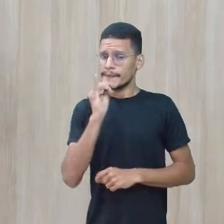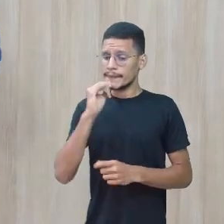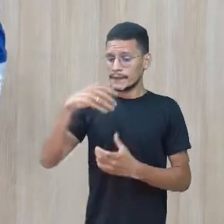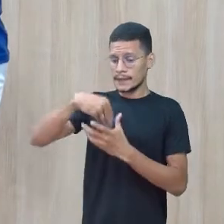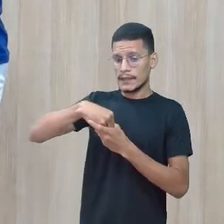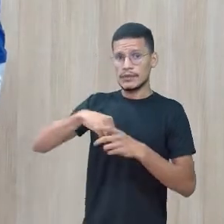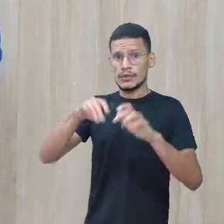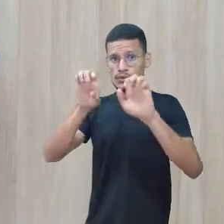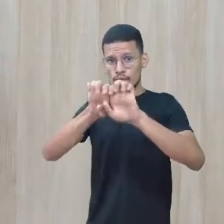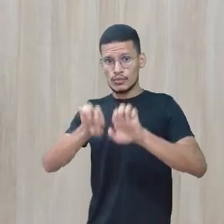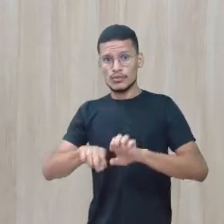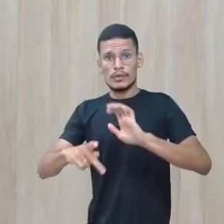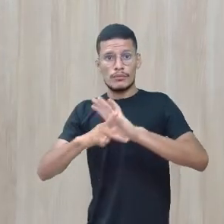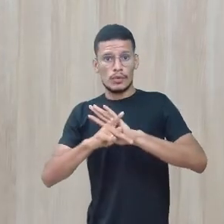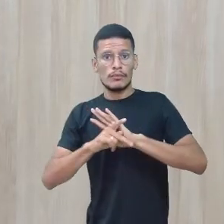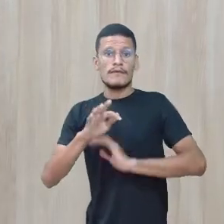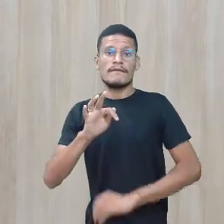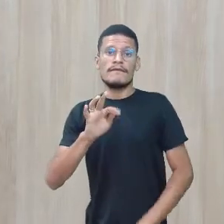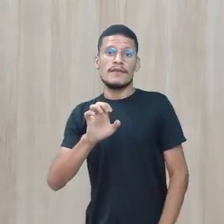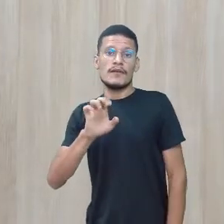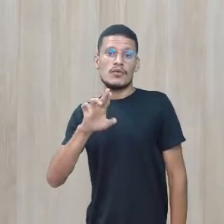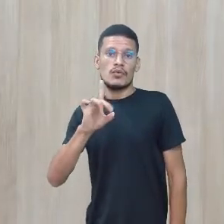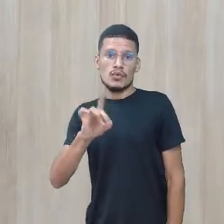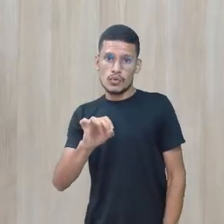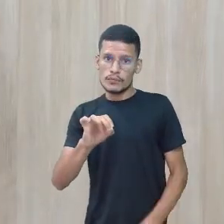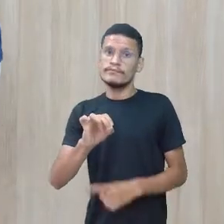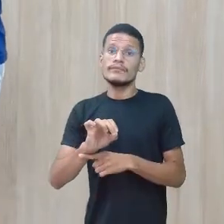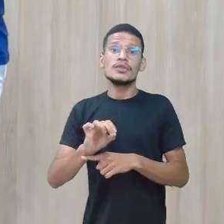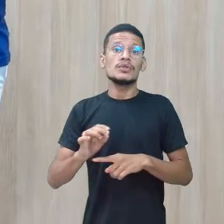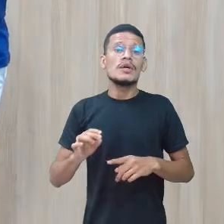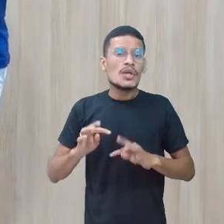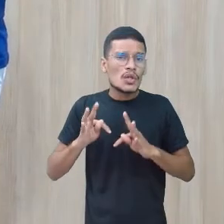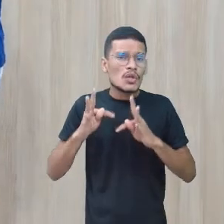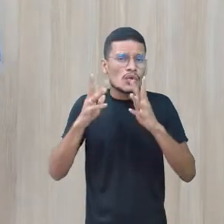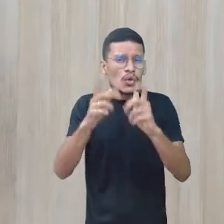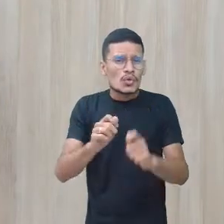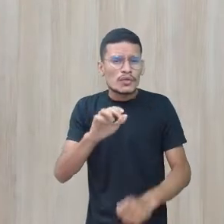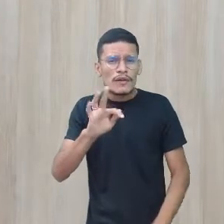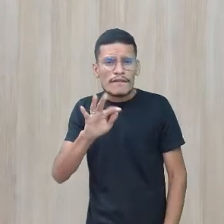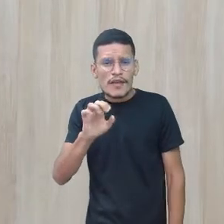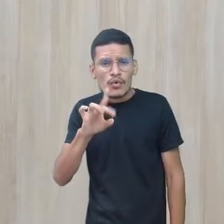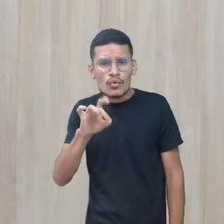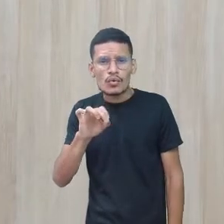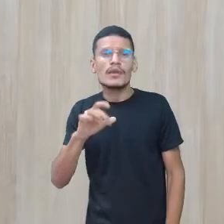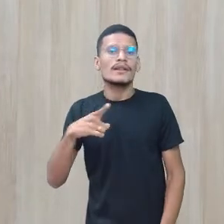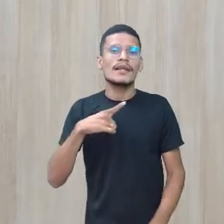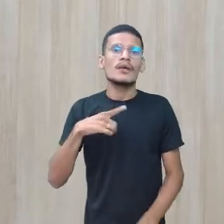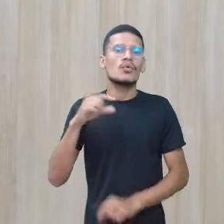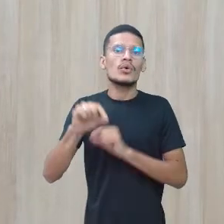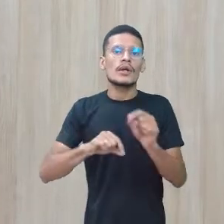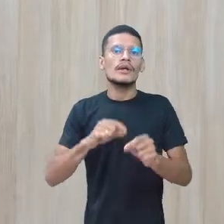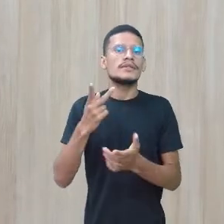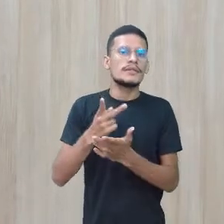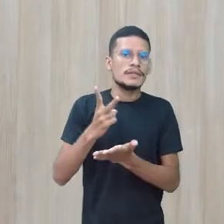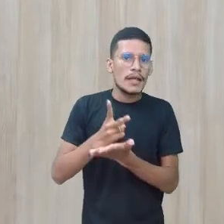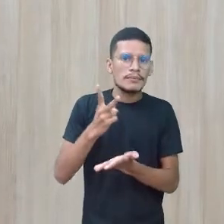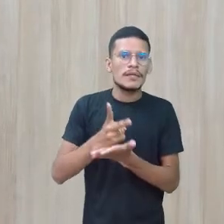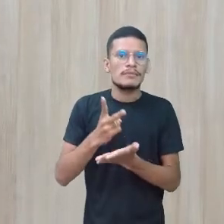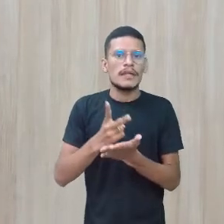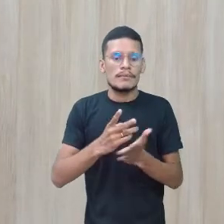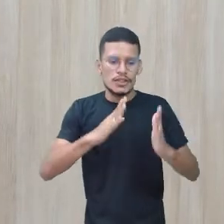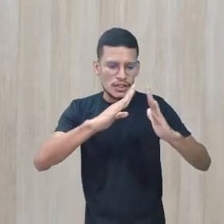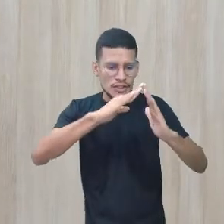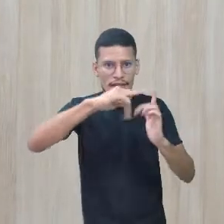da estruturação do feudo, em praticamente todos os feudos sempre vai existir ali uma capela, né, uma